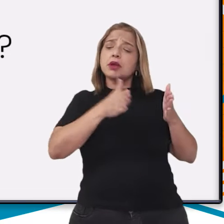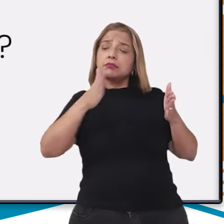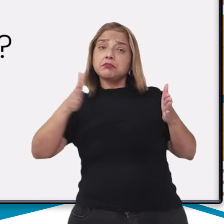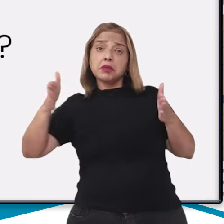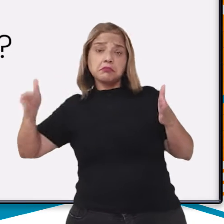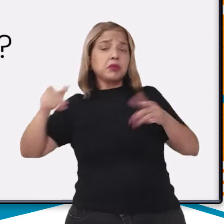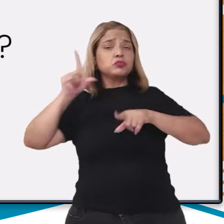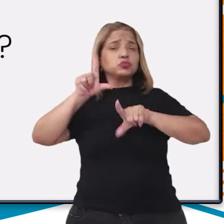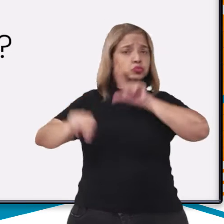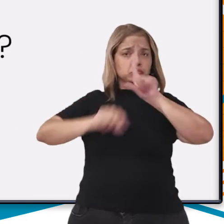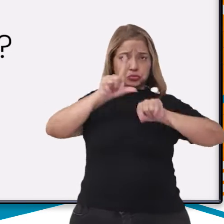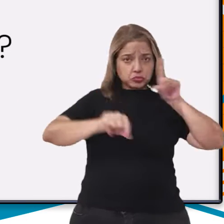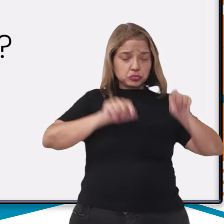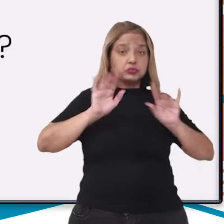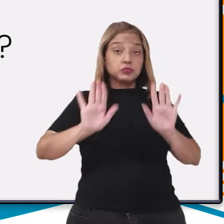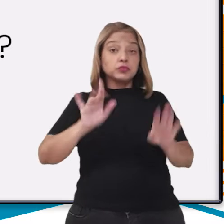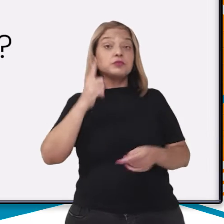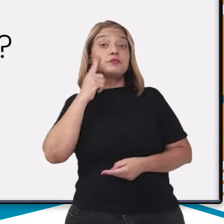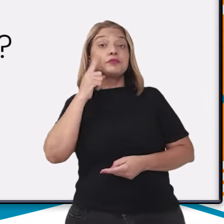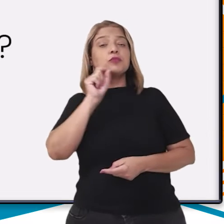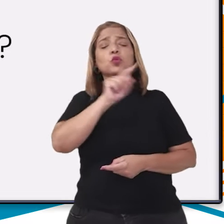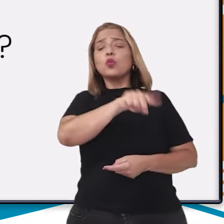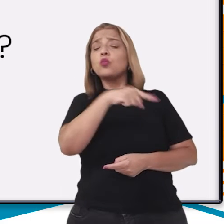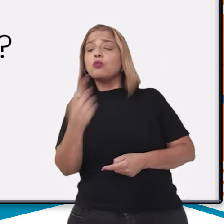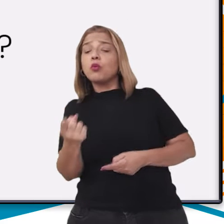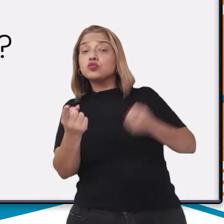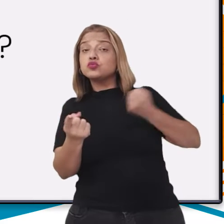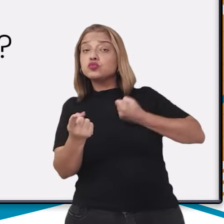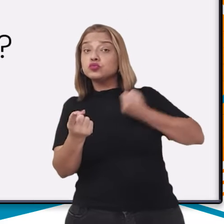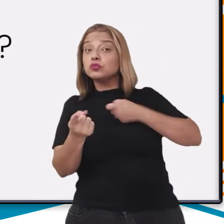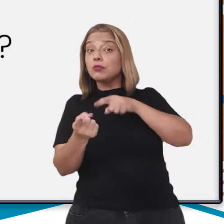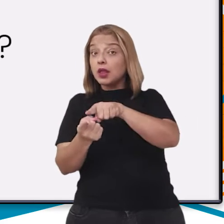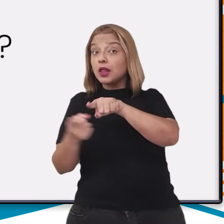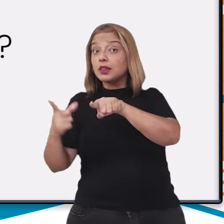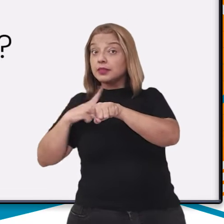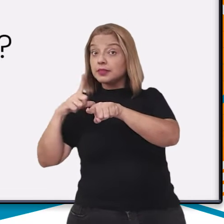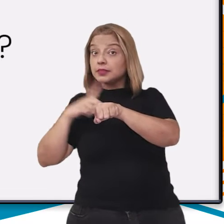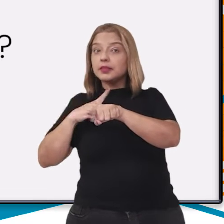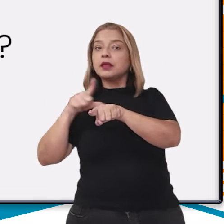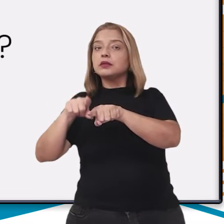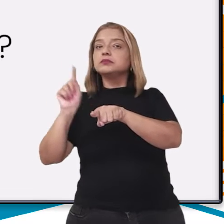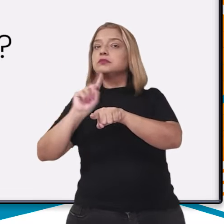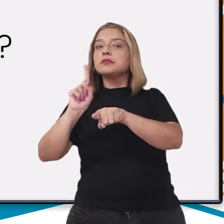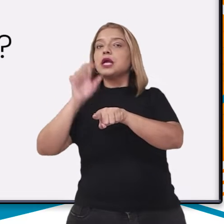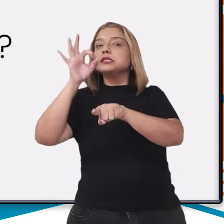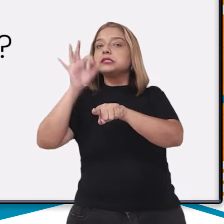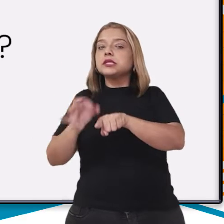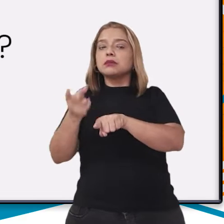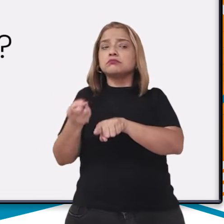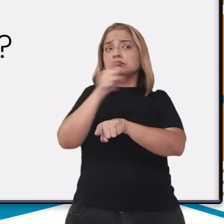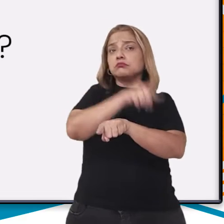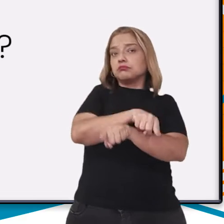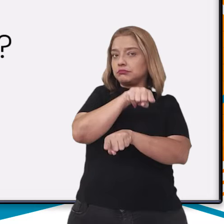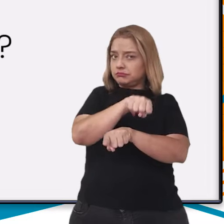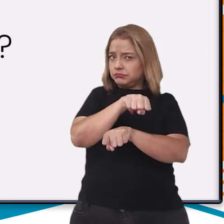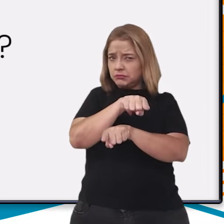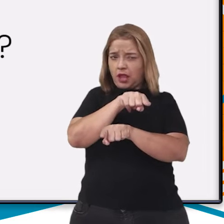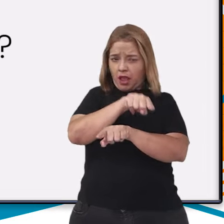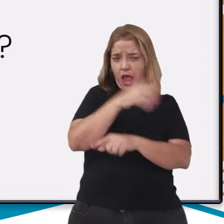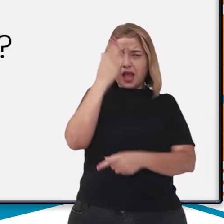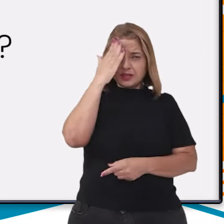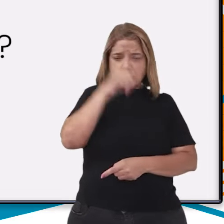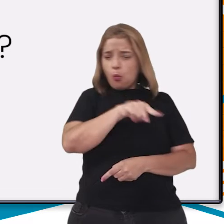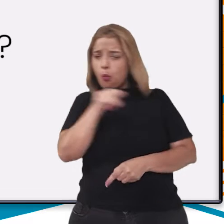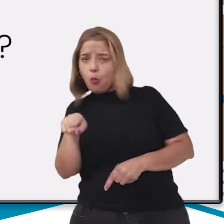números que segue uma ordem aleatória. Ou seja, o próximo número na sequência, ele não é